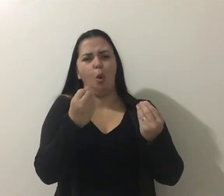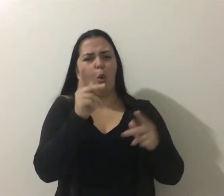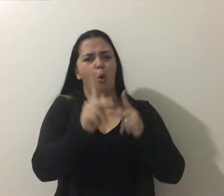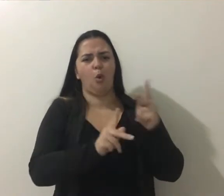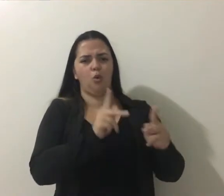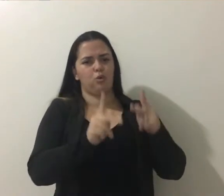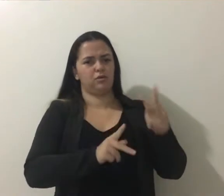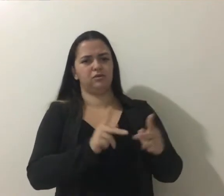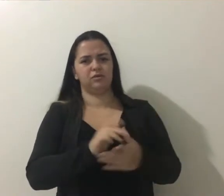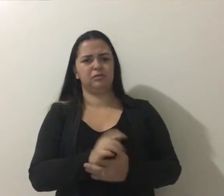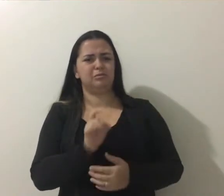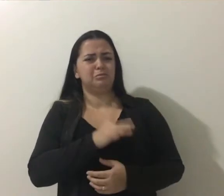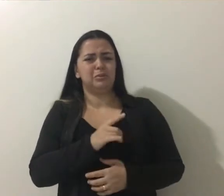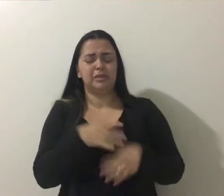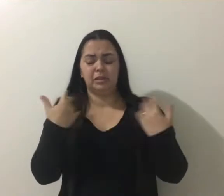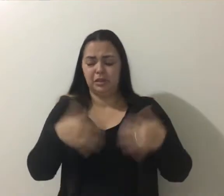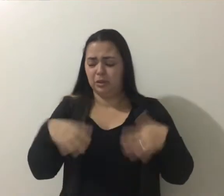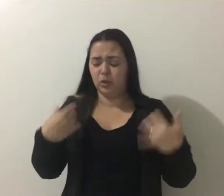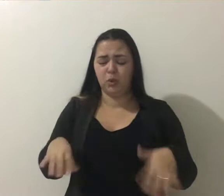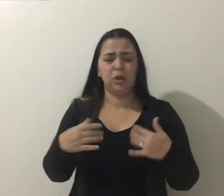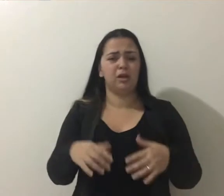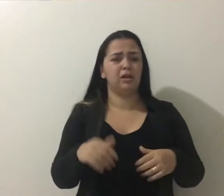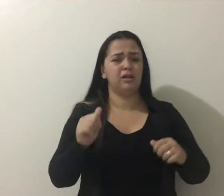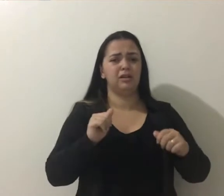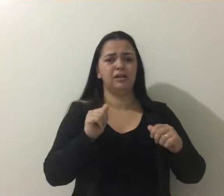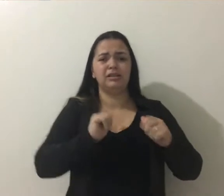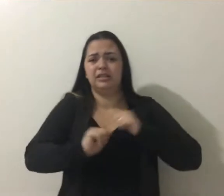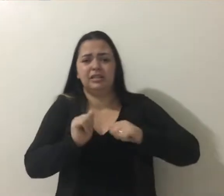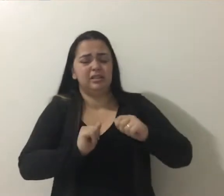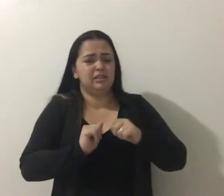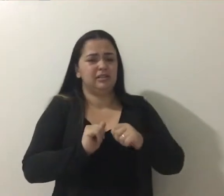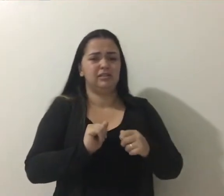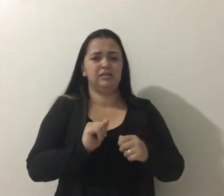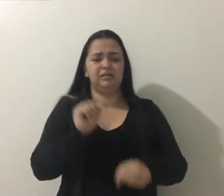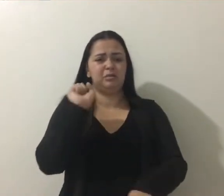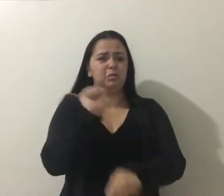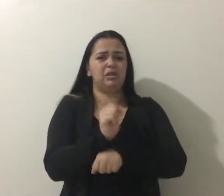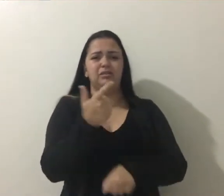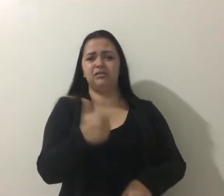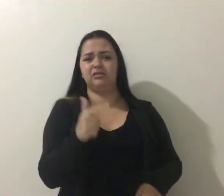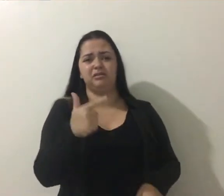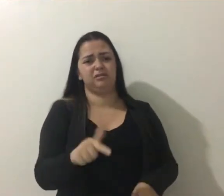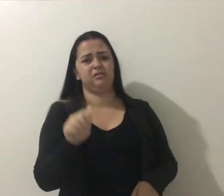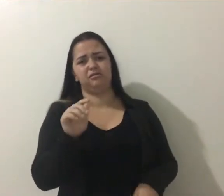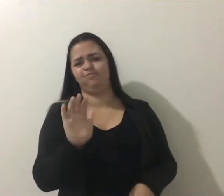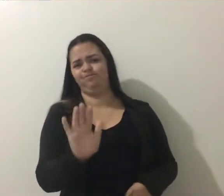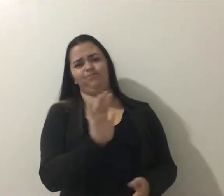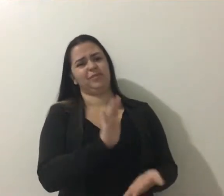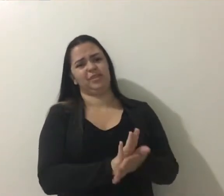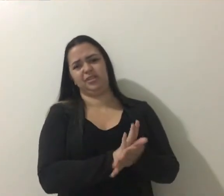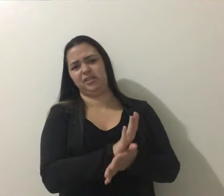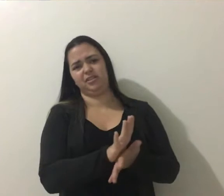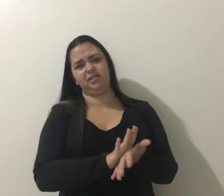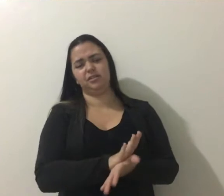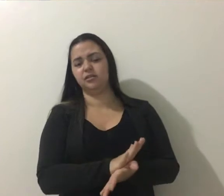o desespero, a desesperança, tudo isso sabe por quê? Porque